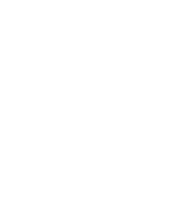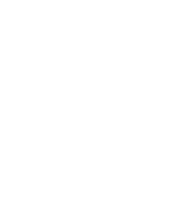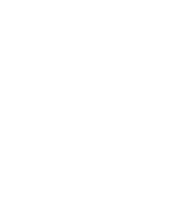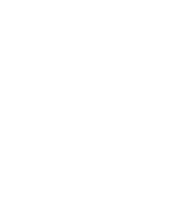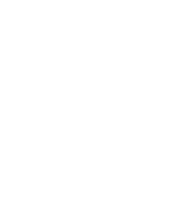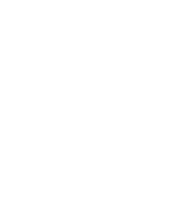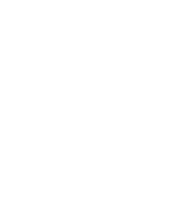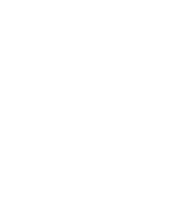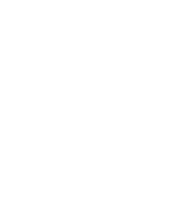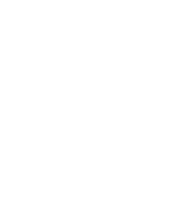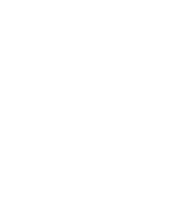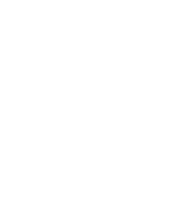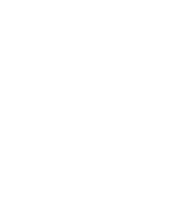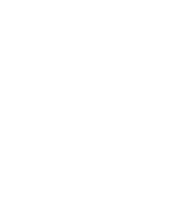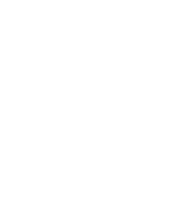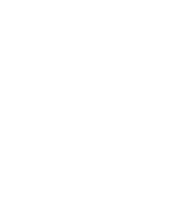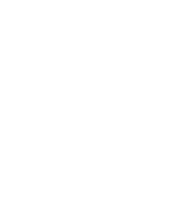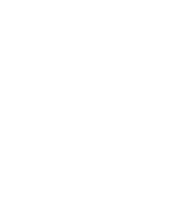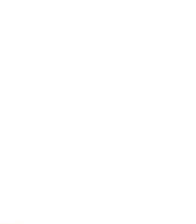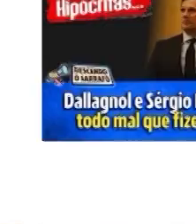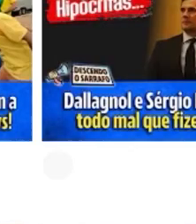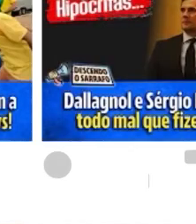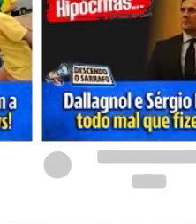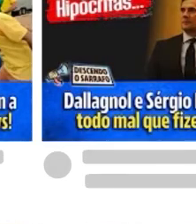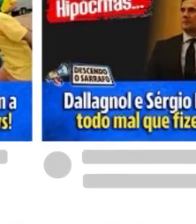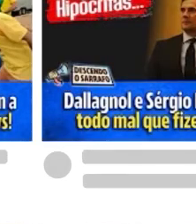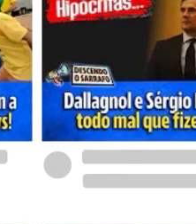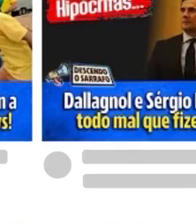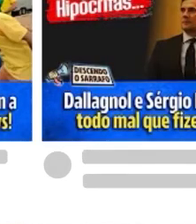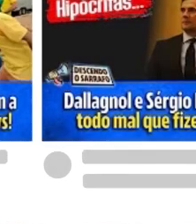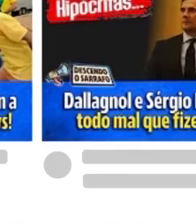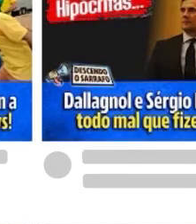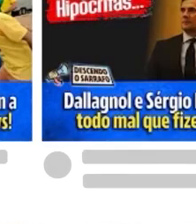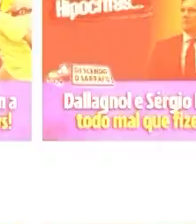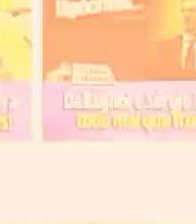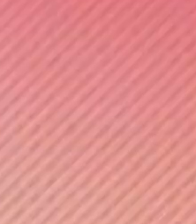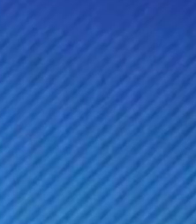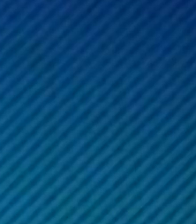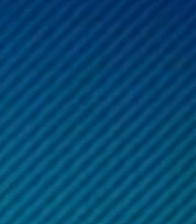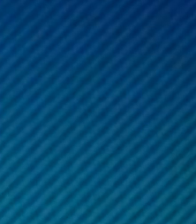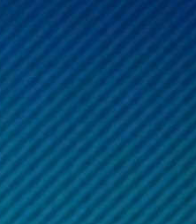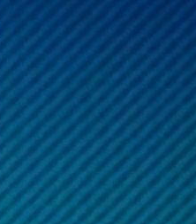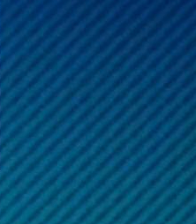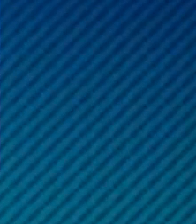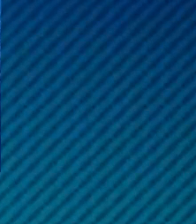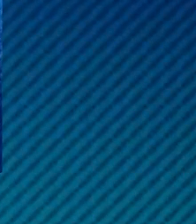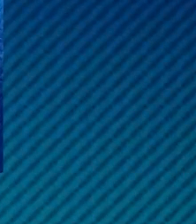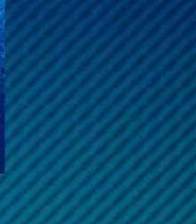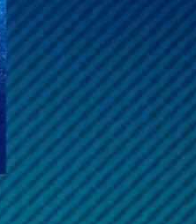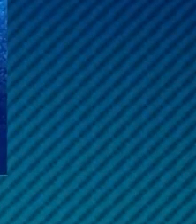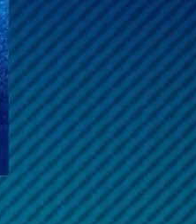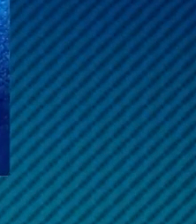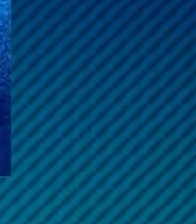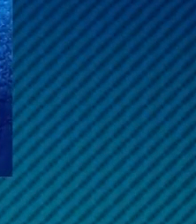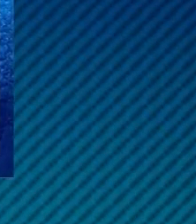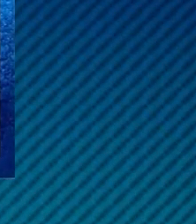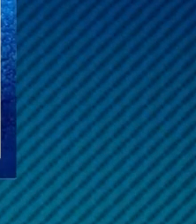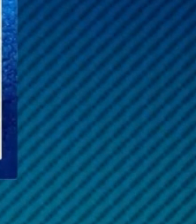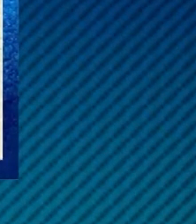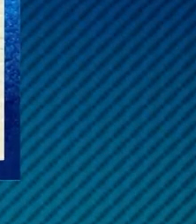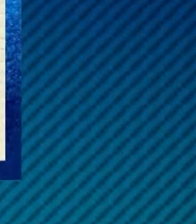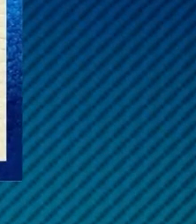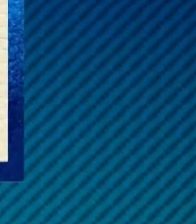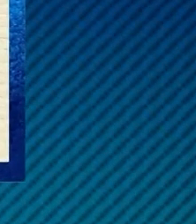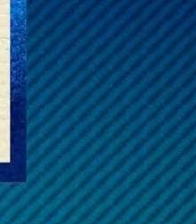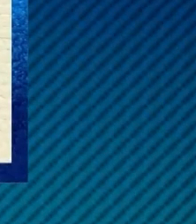Ainda não se inscreveu no nosso canal? Se inscreva, curta e compartilhe. Canal Descendo o Sarrafo.